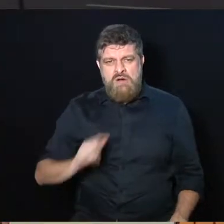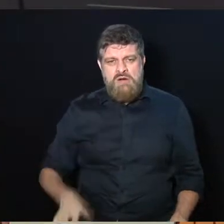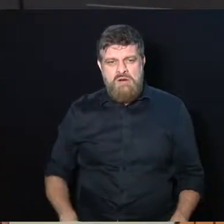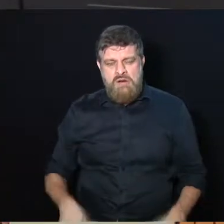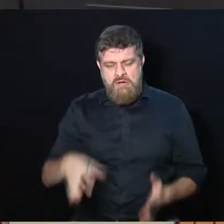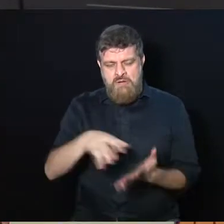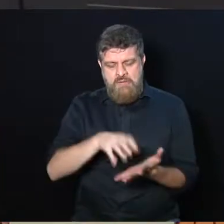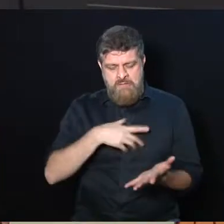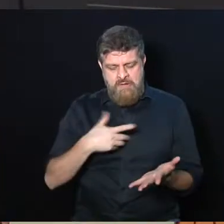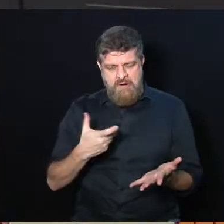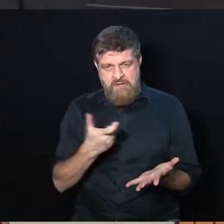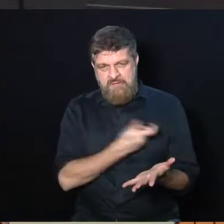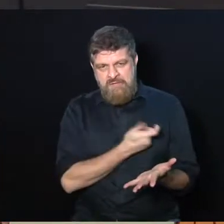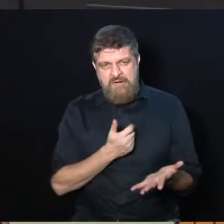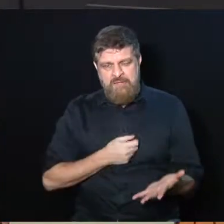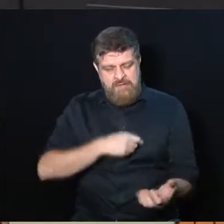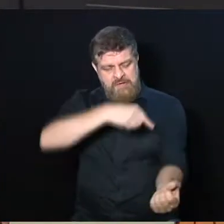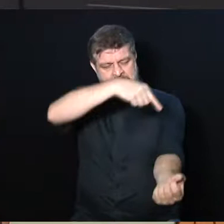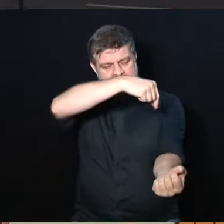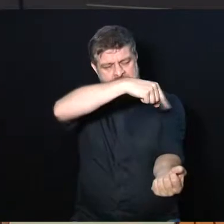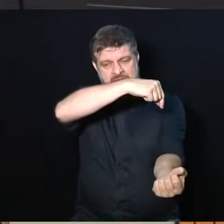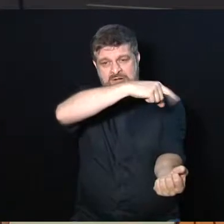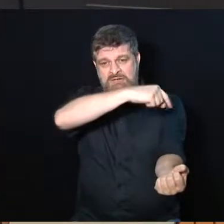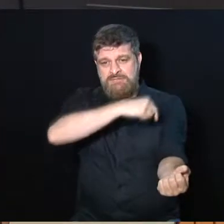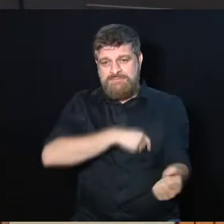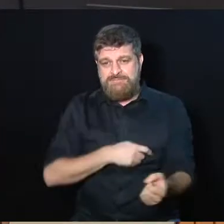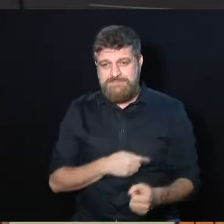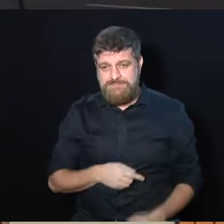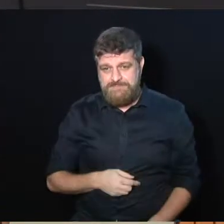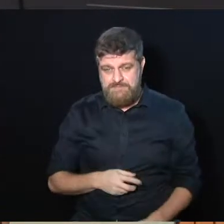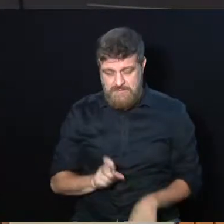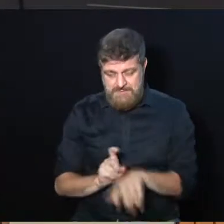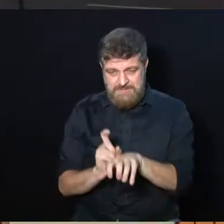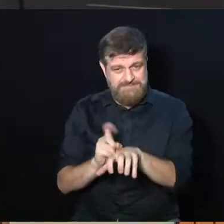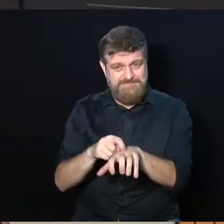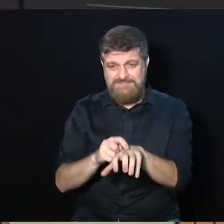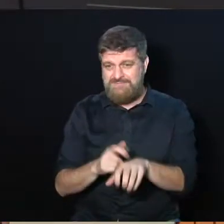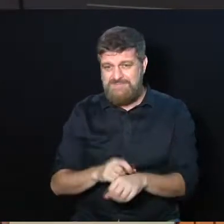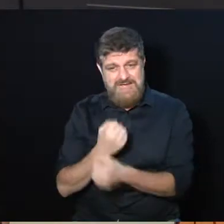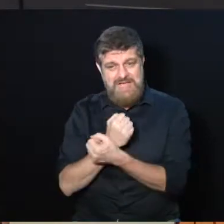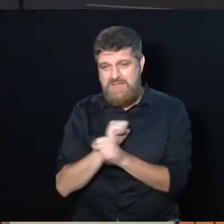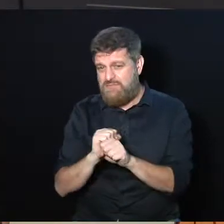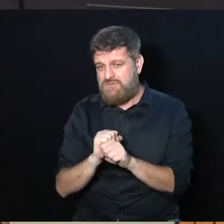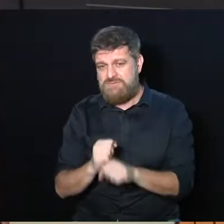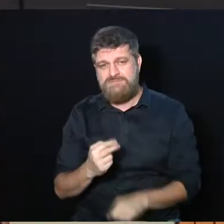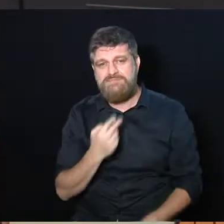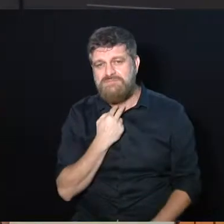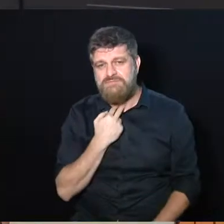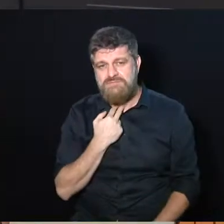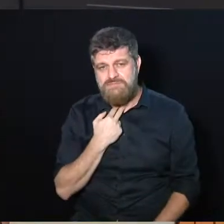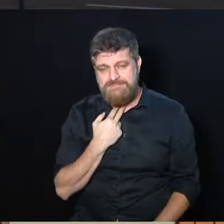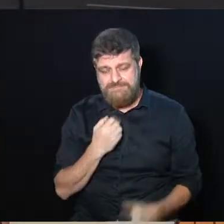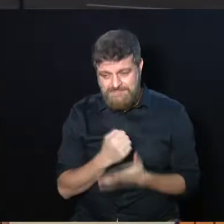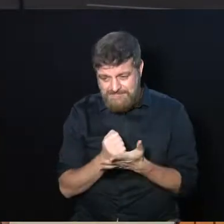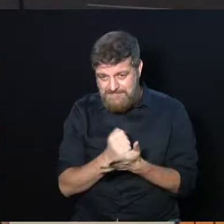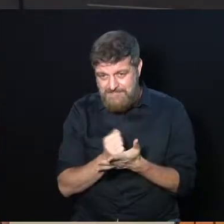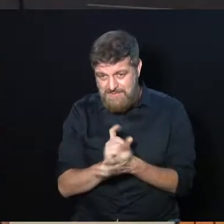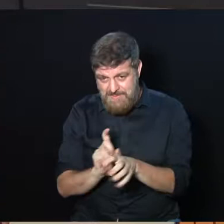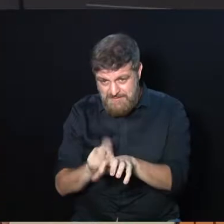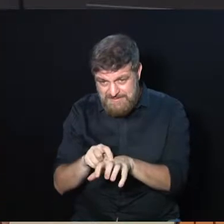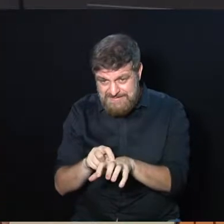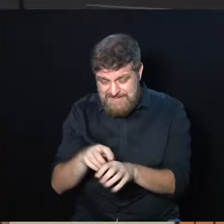os postos. Isso é impossível do ponto de vista de produção. Então, o Brasil tem uma capacidade de produção e que vai ter que aumentar para